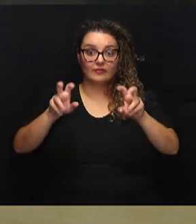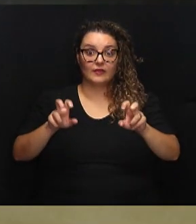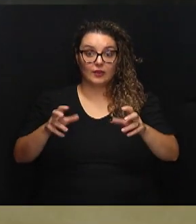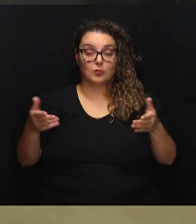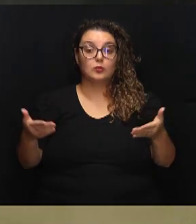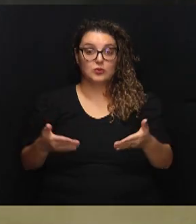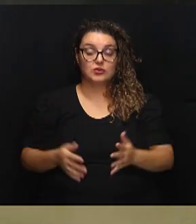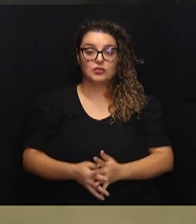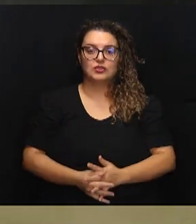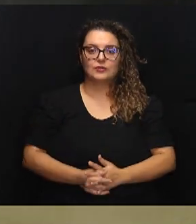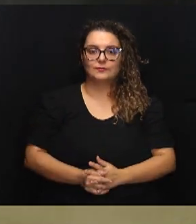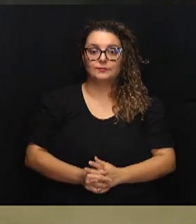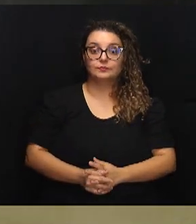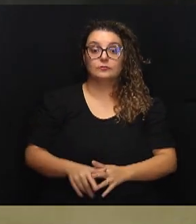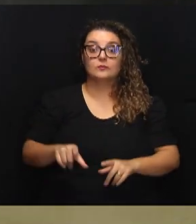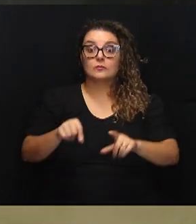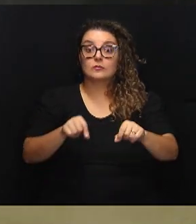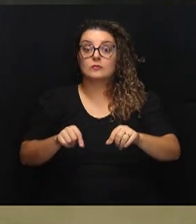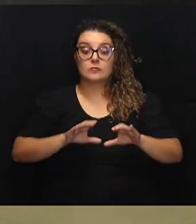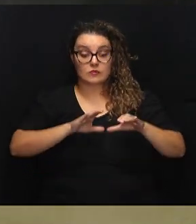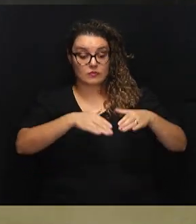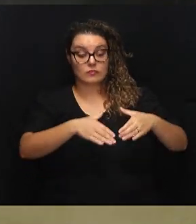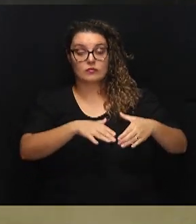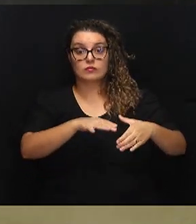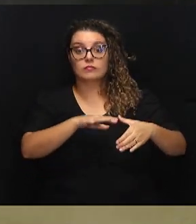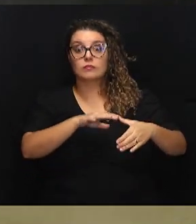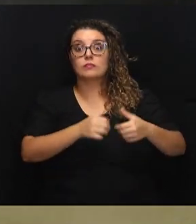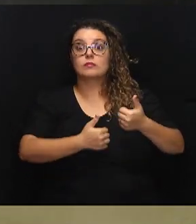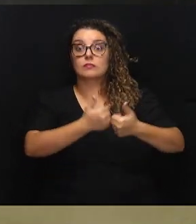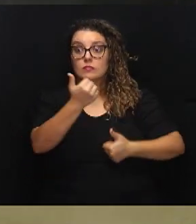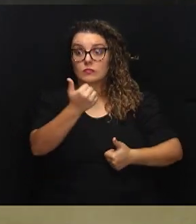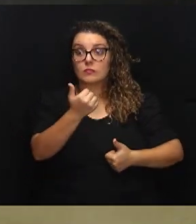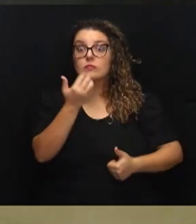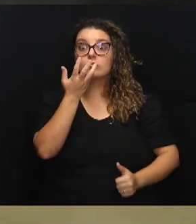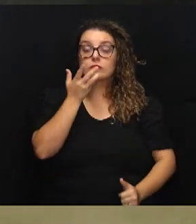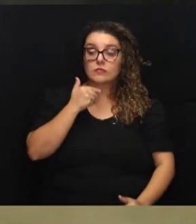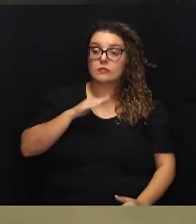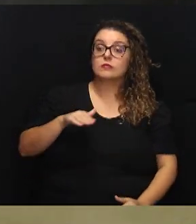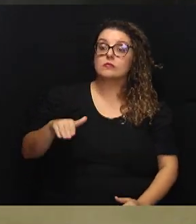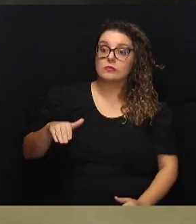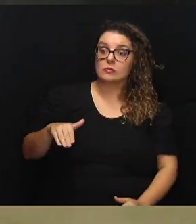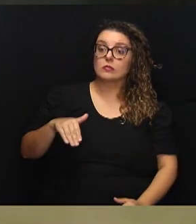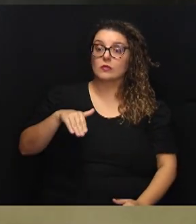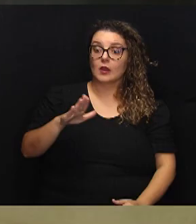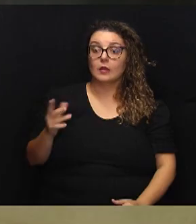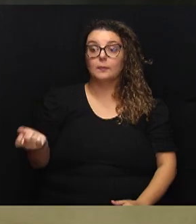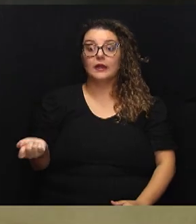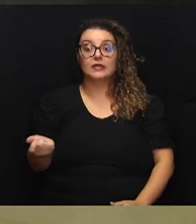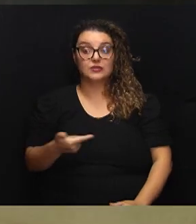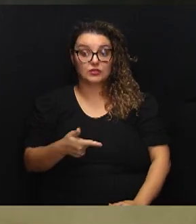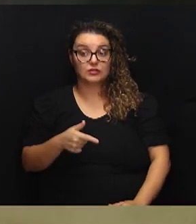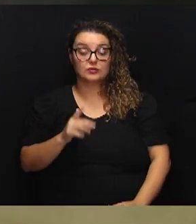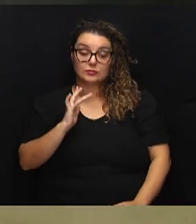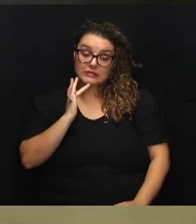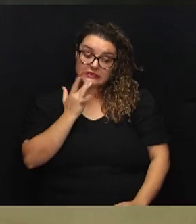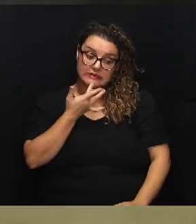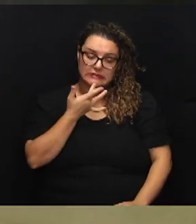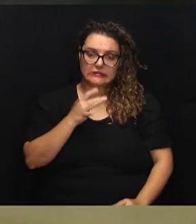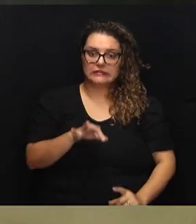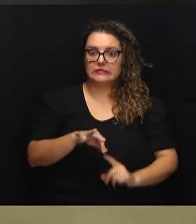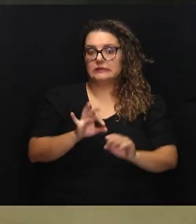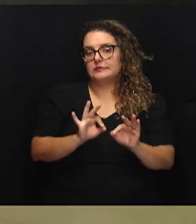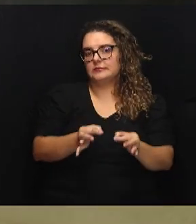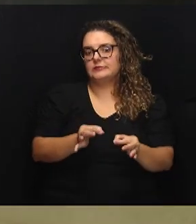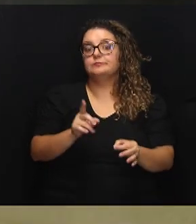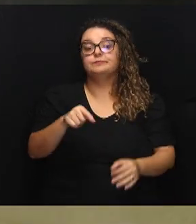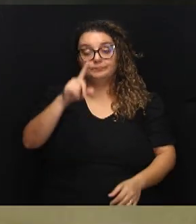hoje, escolha de um time de futebol na infância. É mais do que uma simples preferência esportiva. É uma